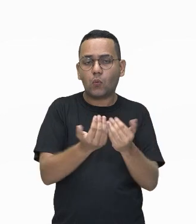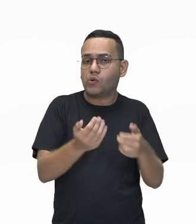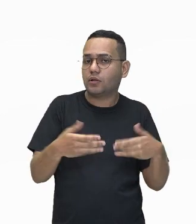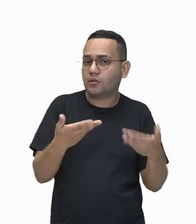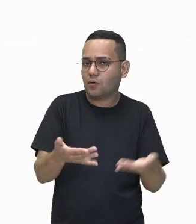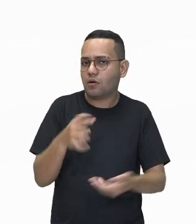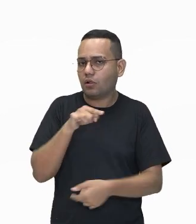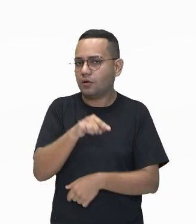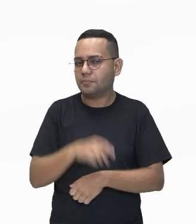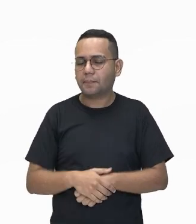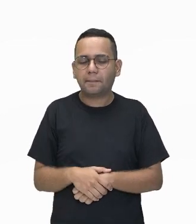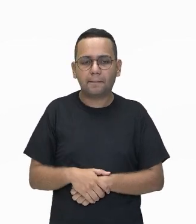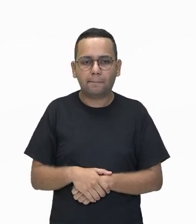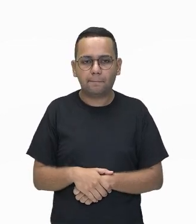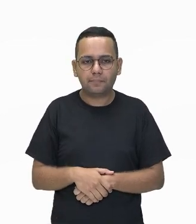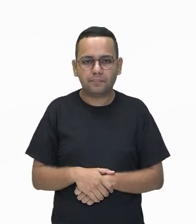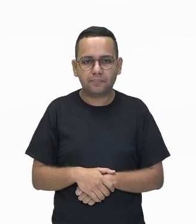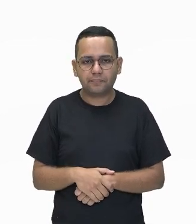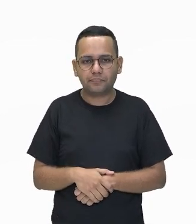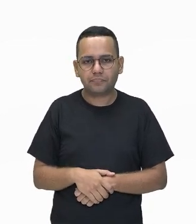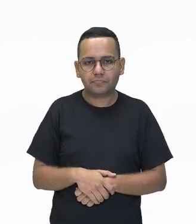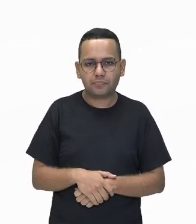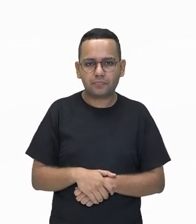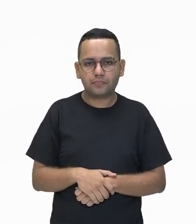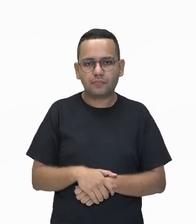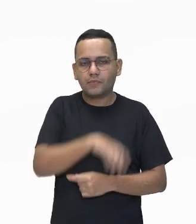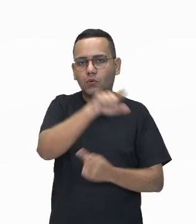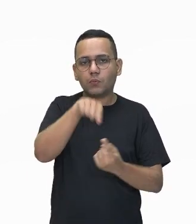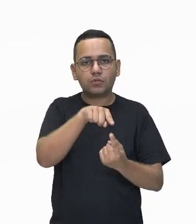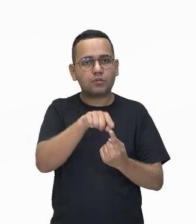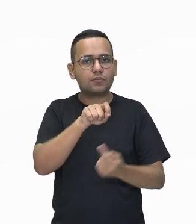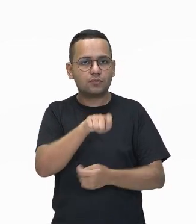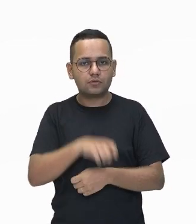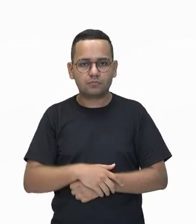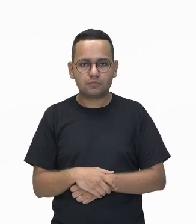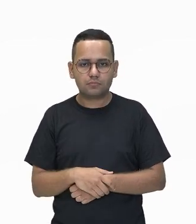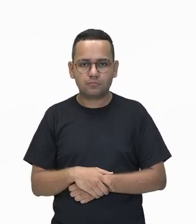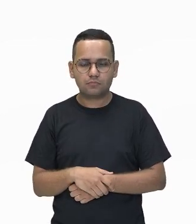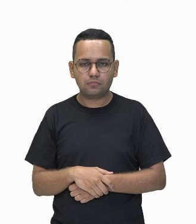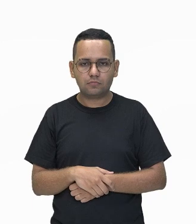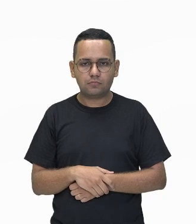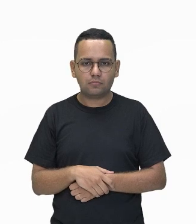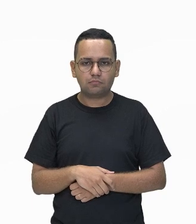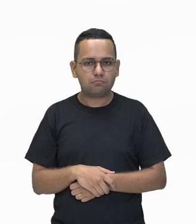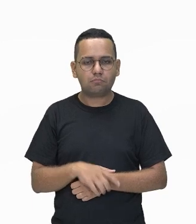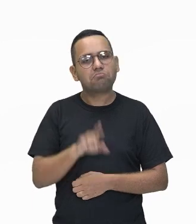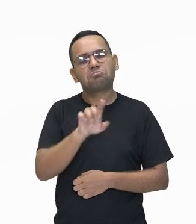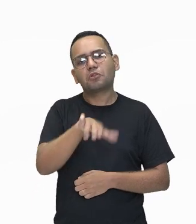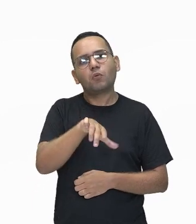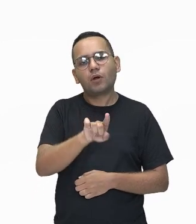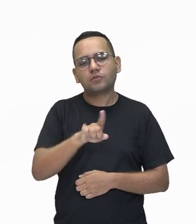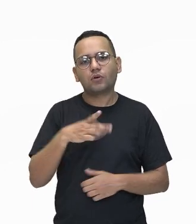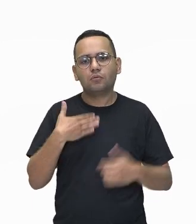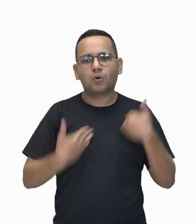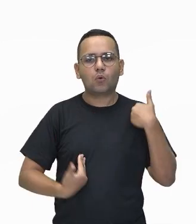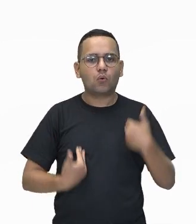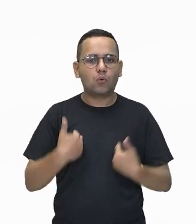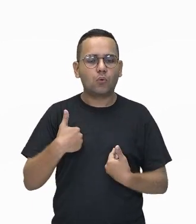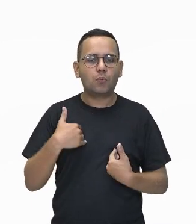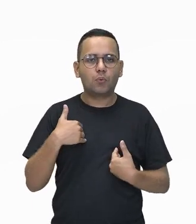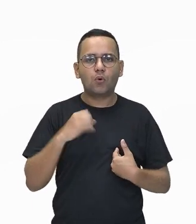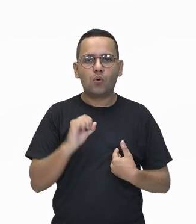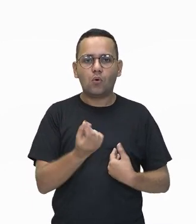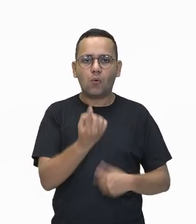o quê? Ela trata, então, de não apenas um corpo ou um objeto, mas também de uma